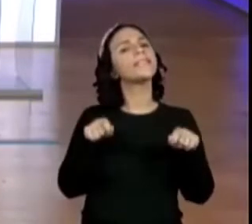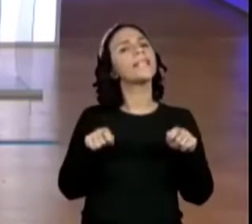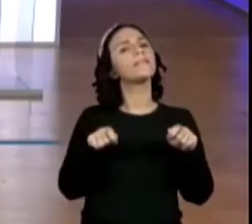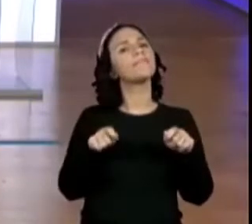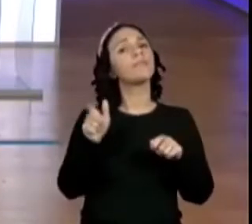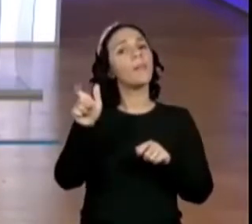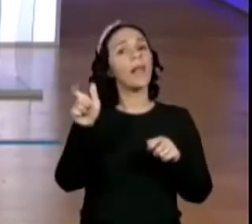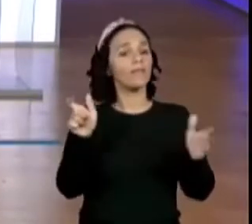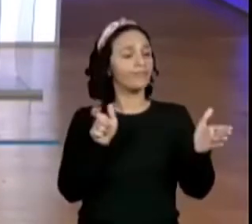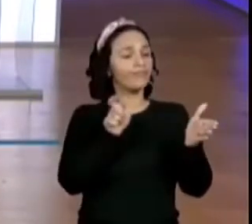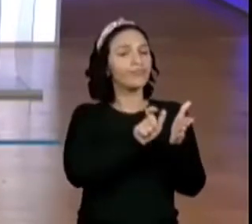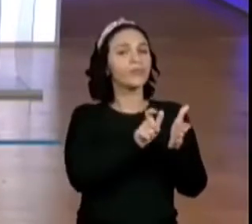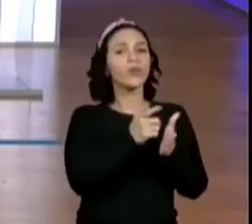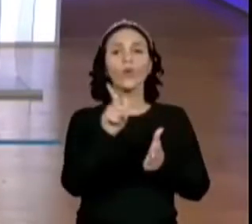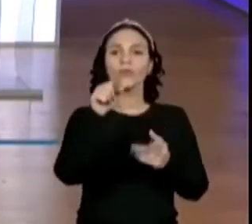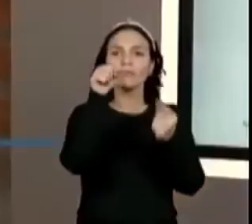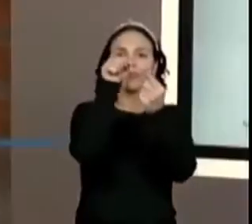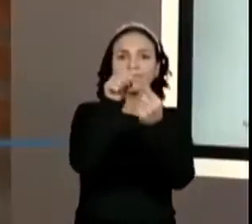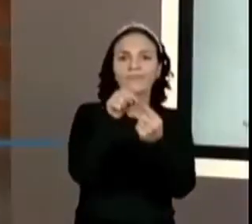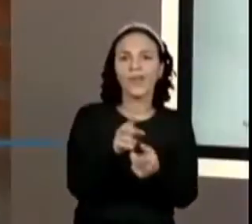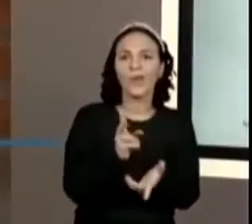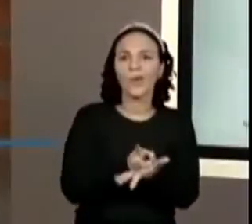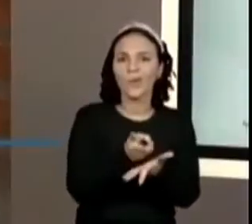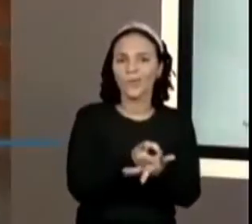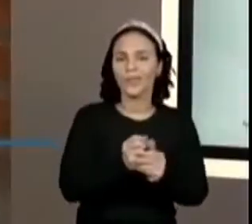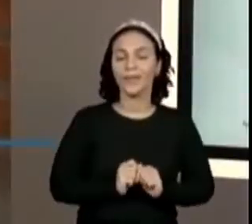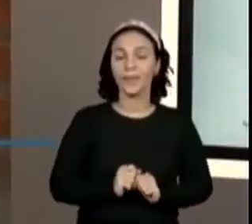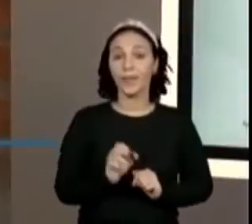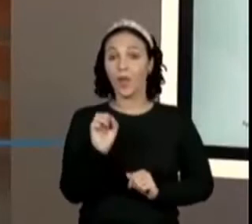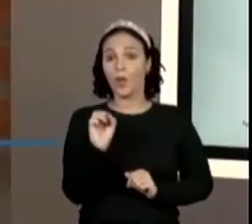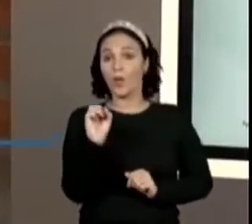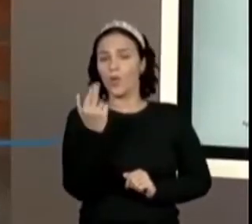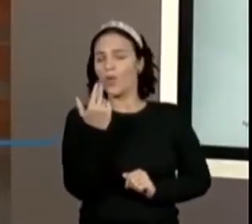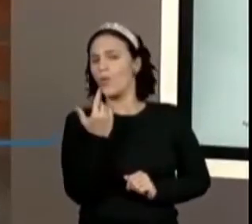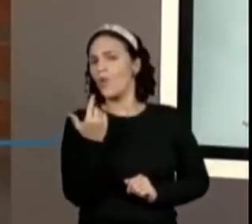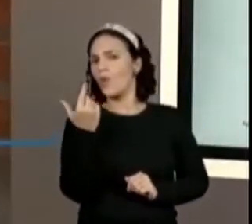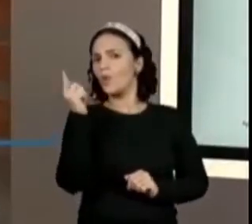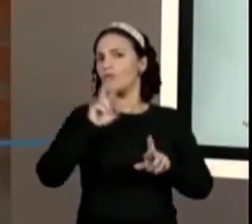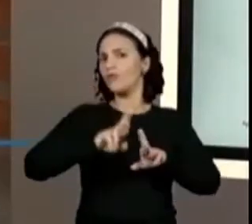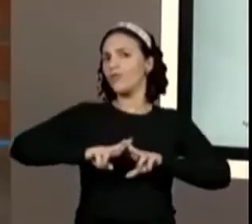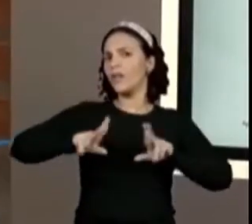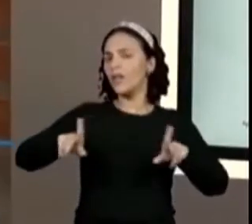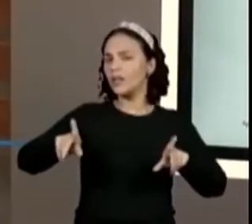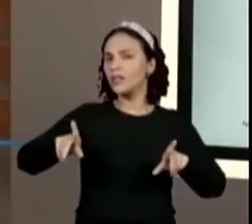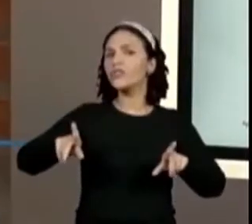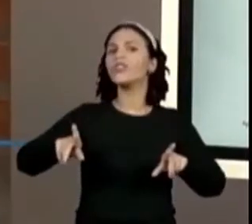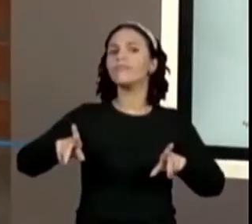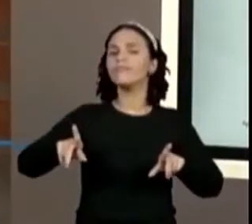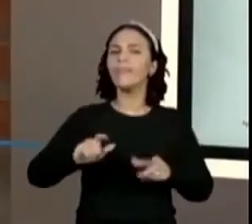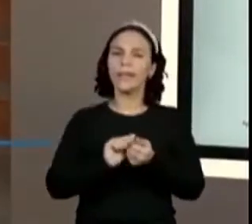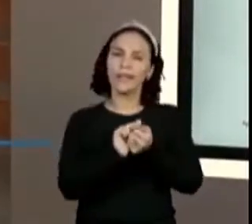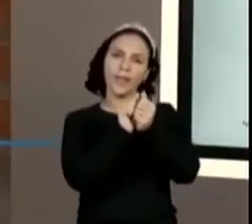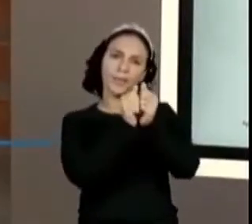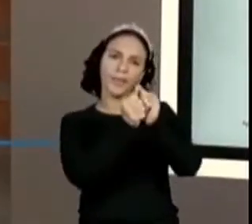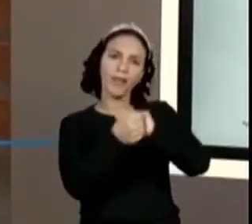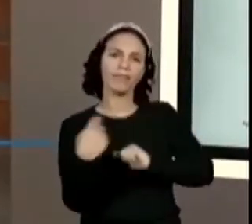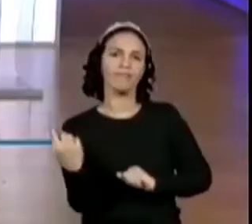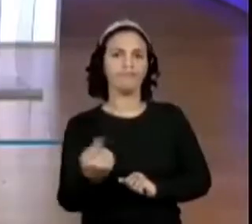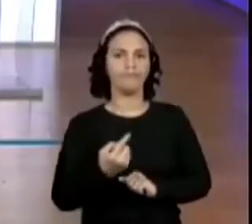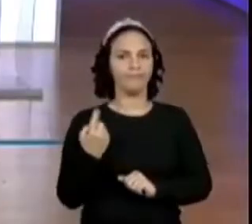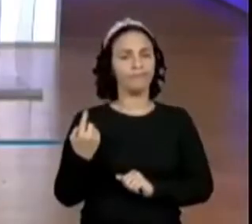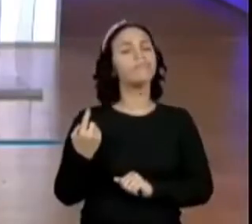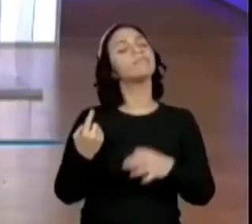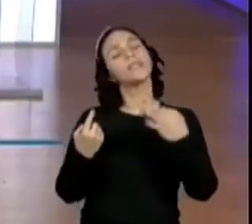troca de palavra que mantém um ritmo, ou eu posso conhecer uma versão e transformá-la em algo que seja para nós, né?